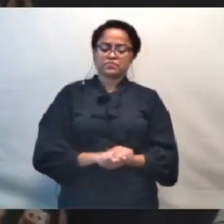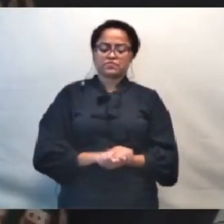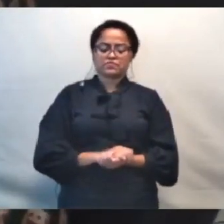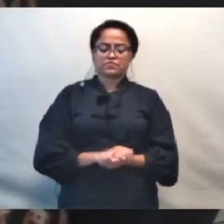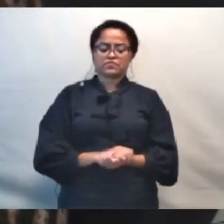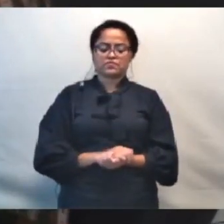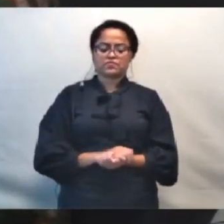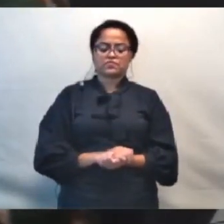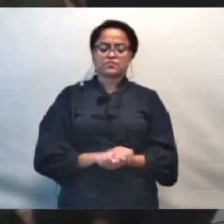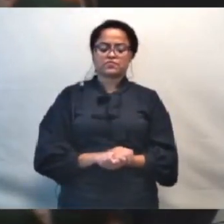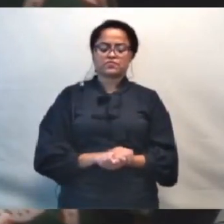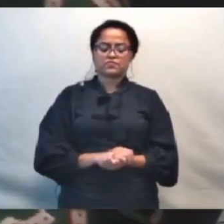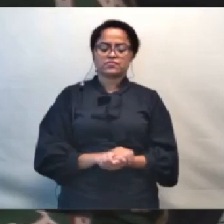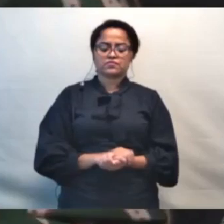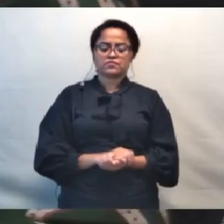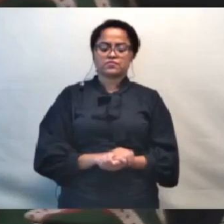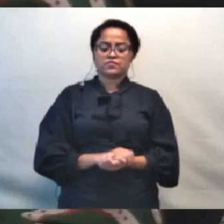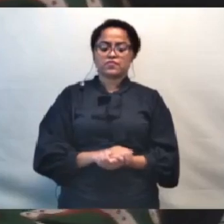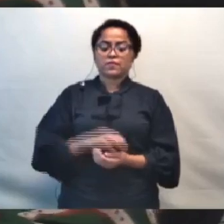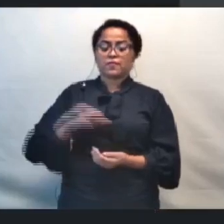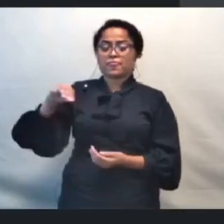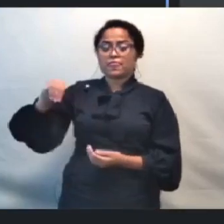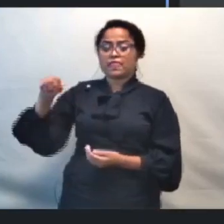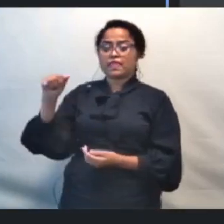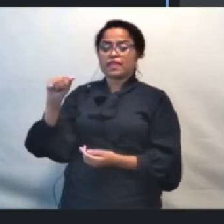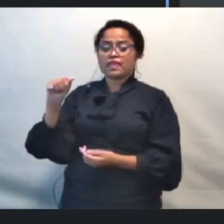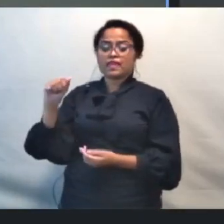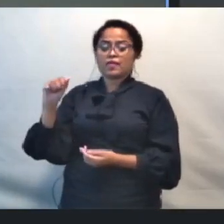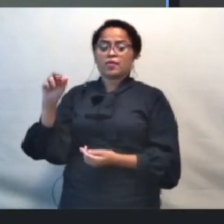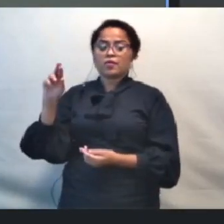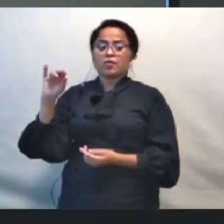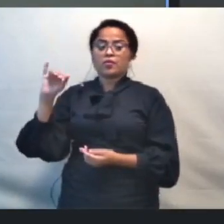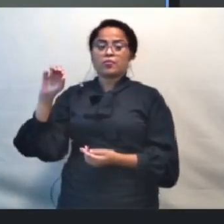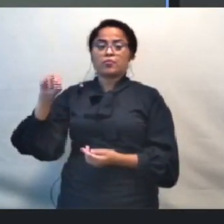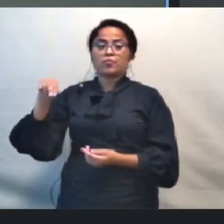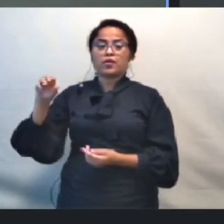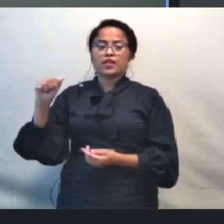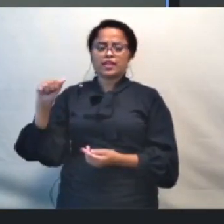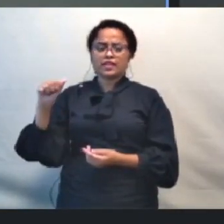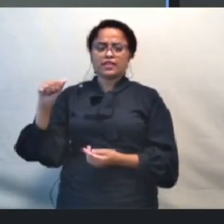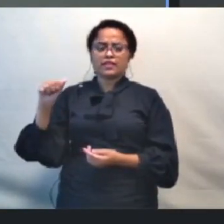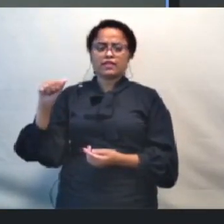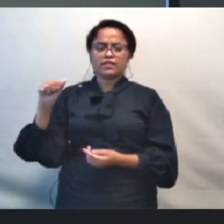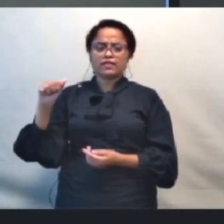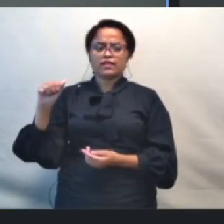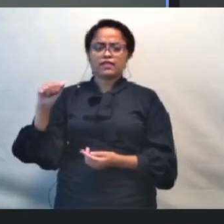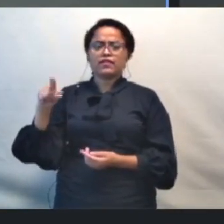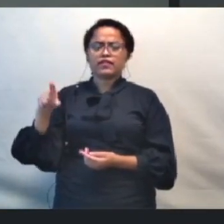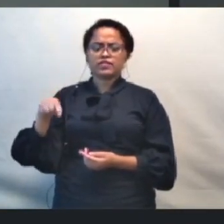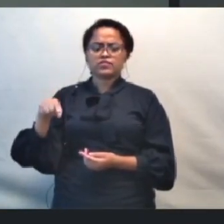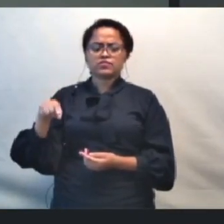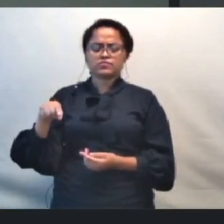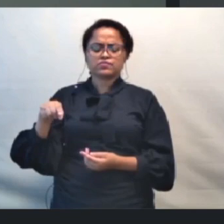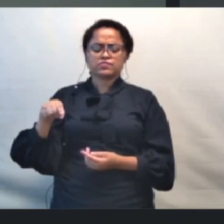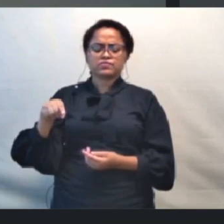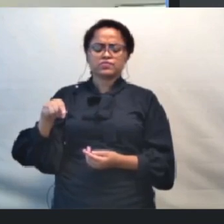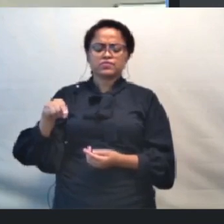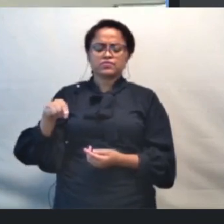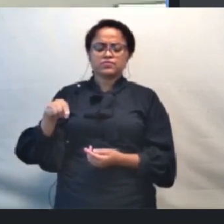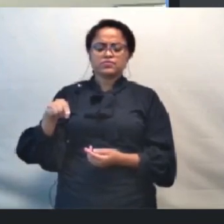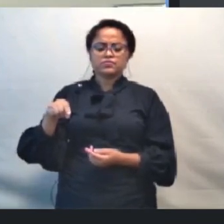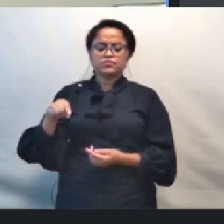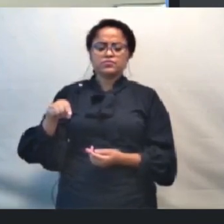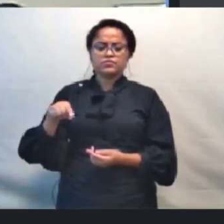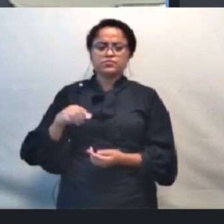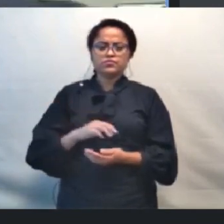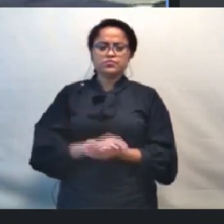A Marina vai falar. Quem está representando a Secretaria de Segurança? Boa tarde, Bruno. Boa